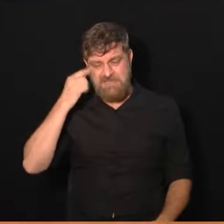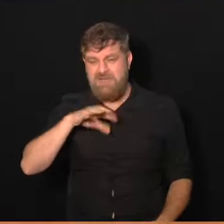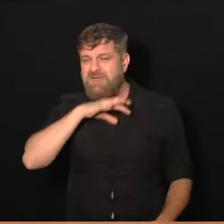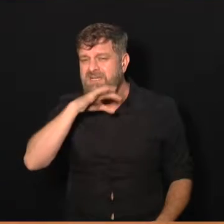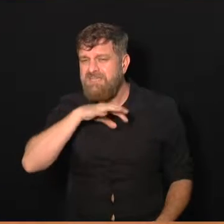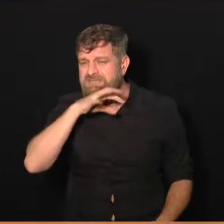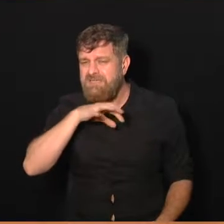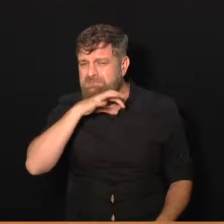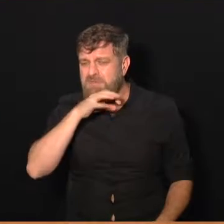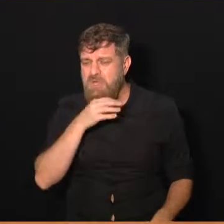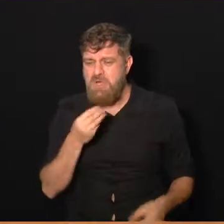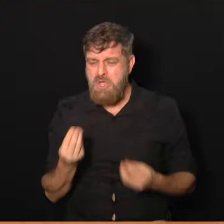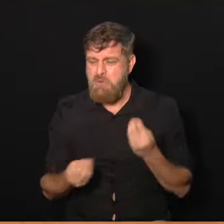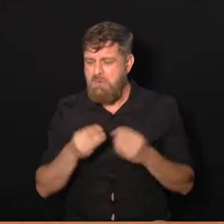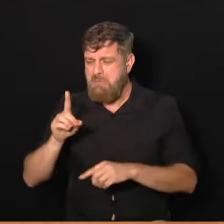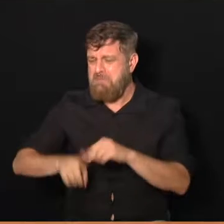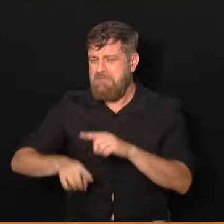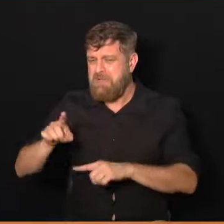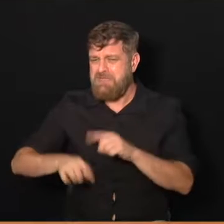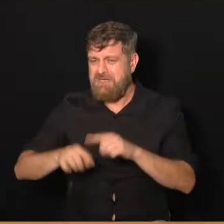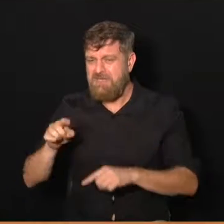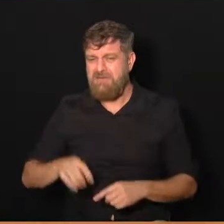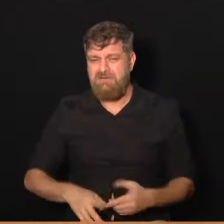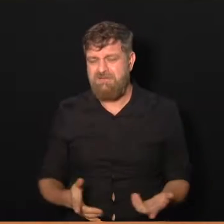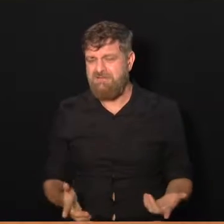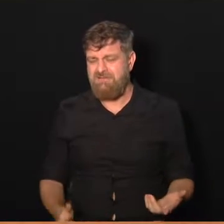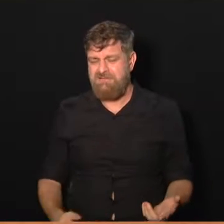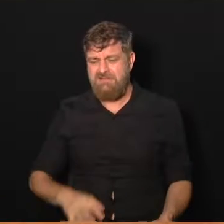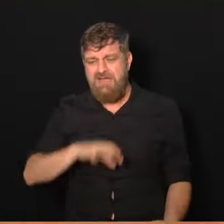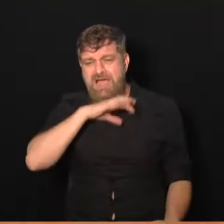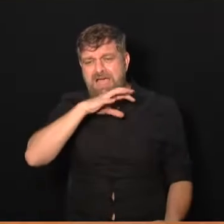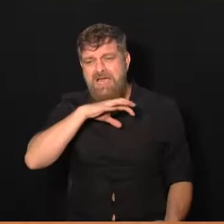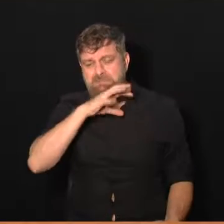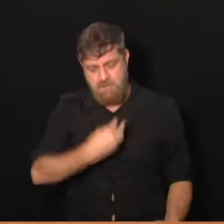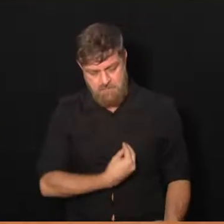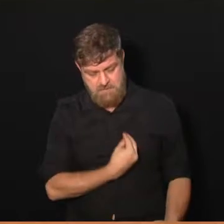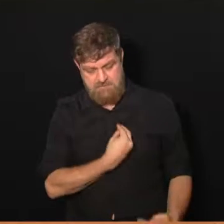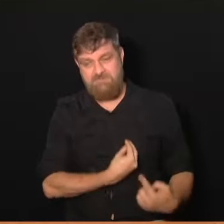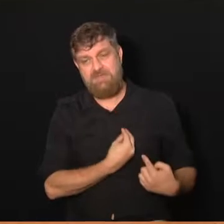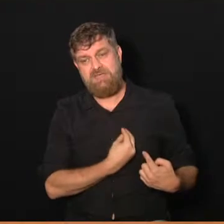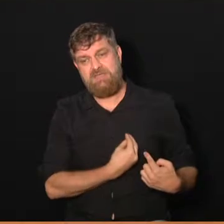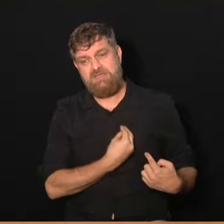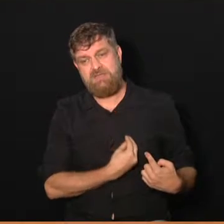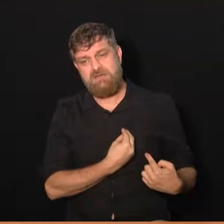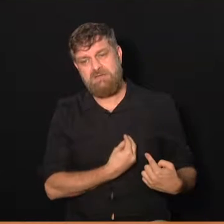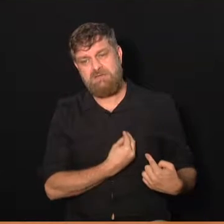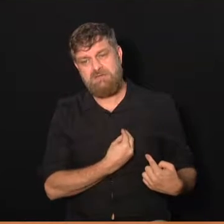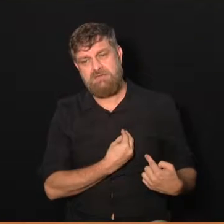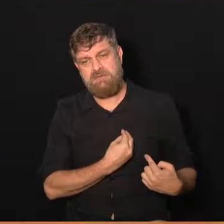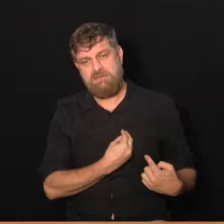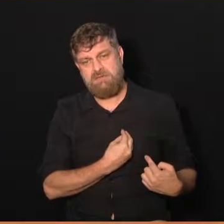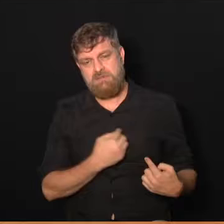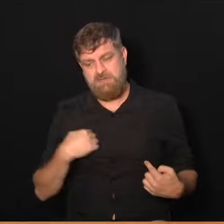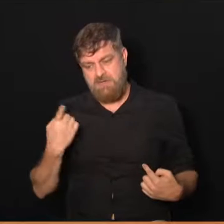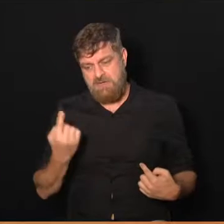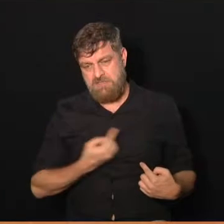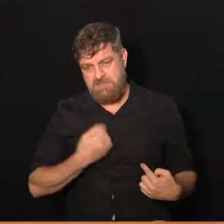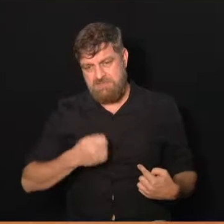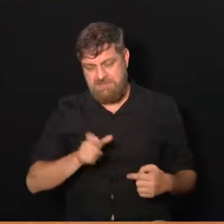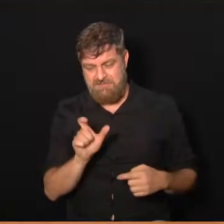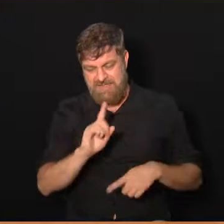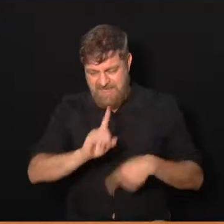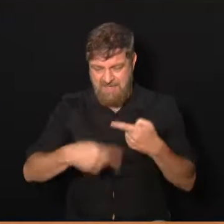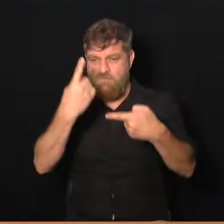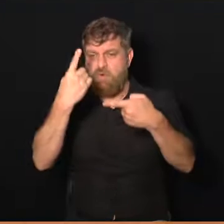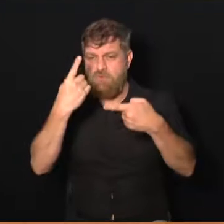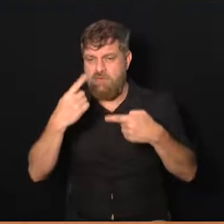animais dessa maneira, né? O bicho não é coisa, né? A gente tem que evoluir, a palavra não é bem essa, mas a gente tem